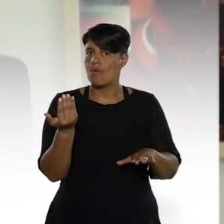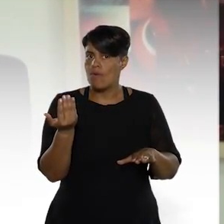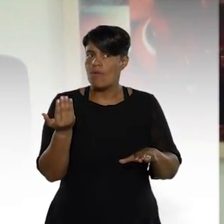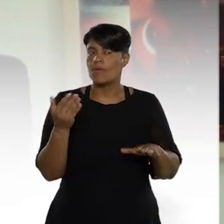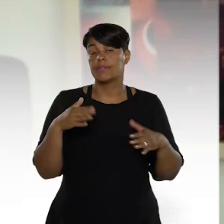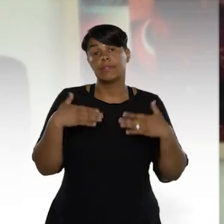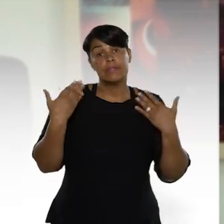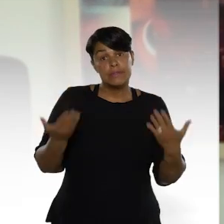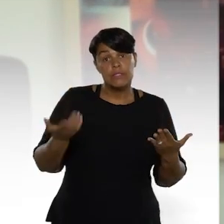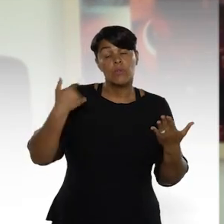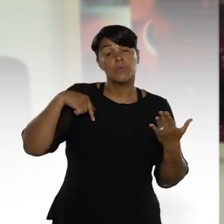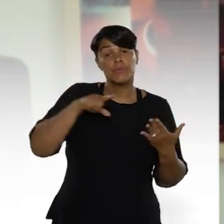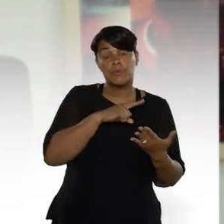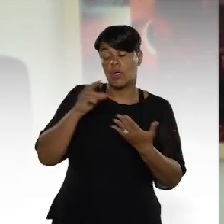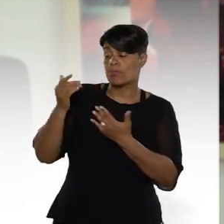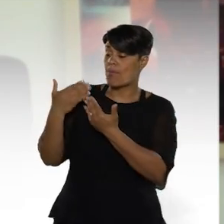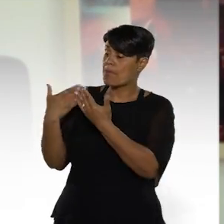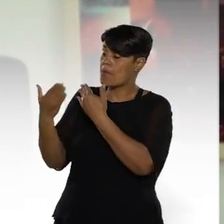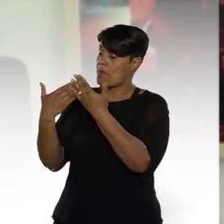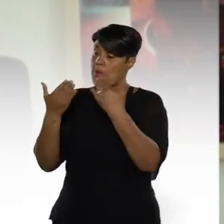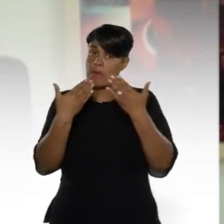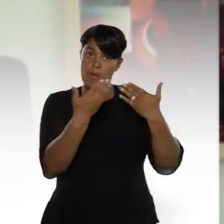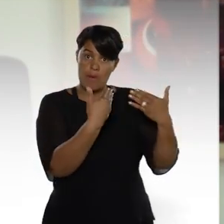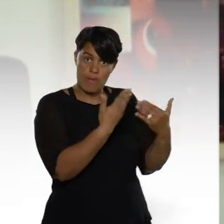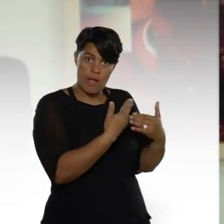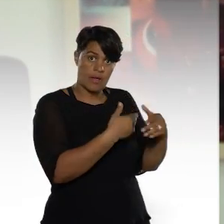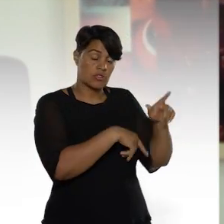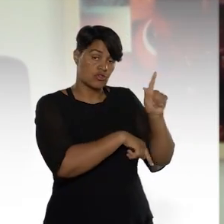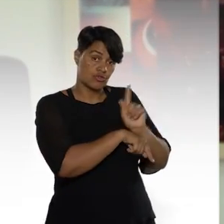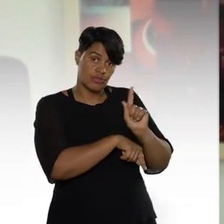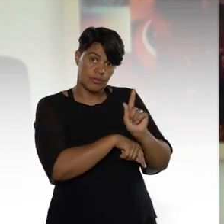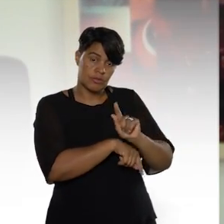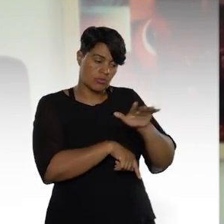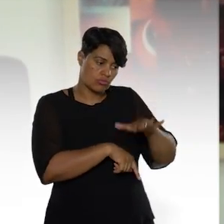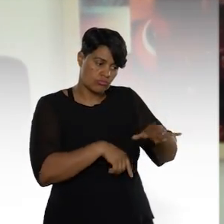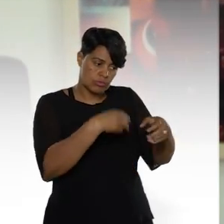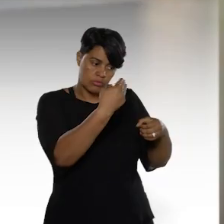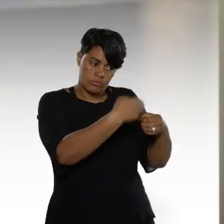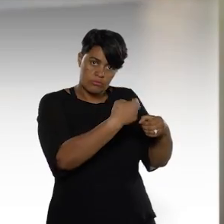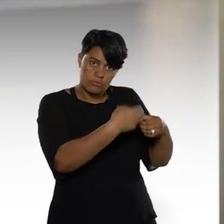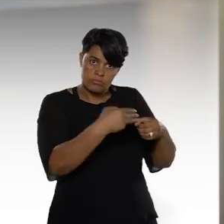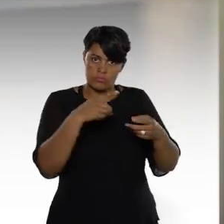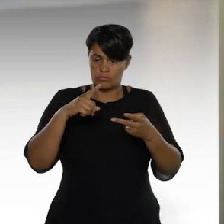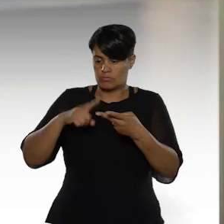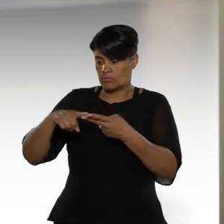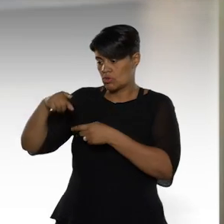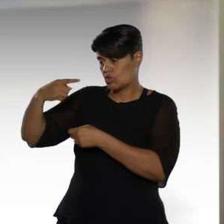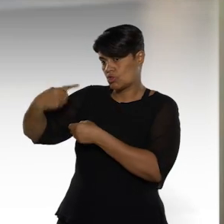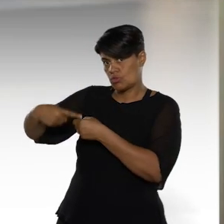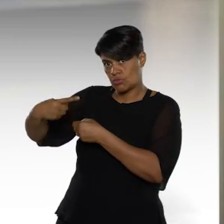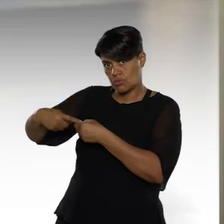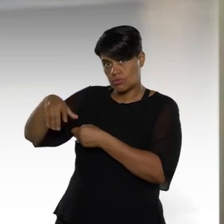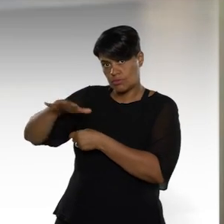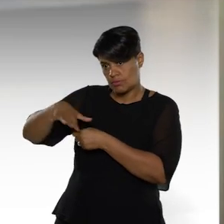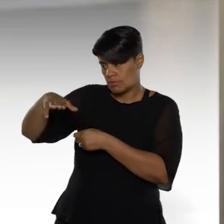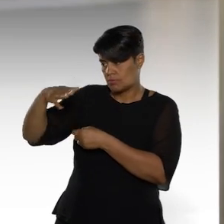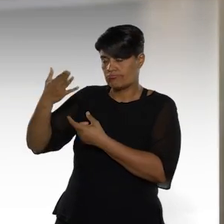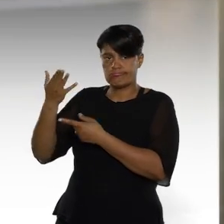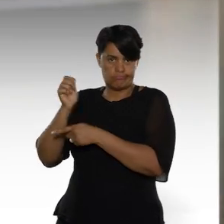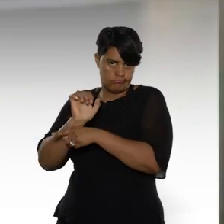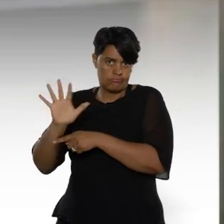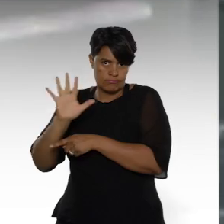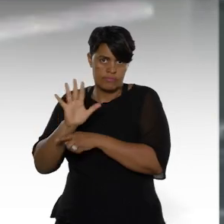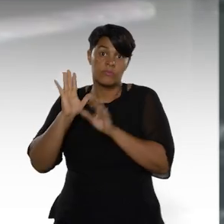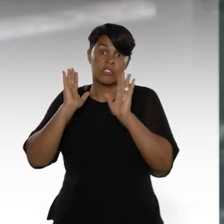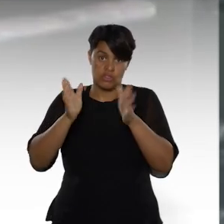a gente tem dialogado com a gestão municipal e a gestão estadual no sentido de, assim, de que essa testagem, que já acontece de forma